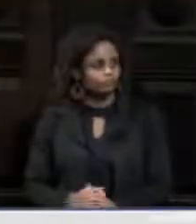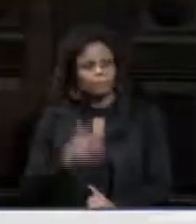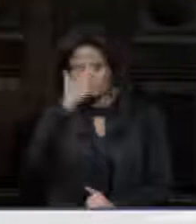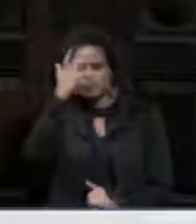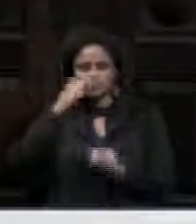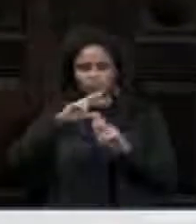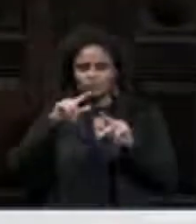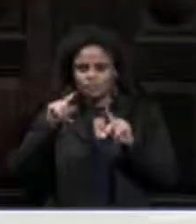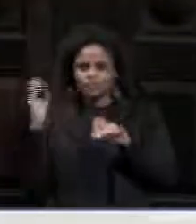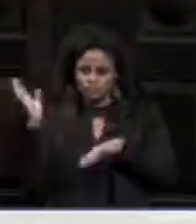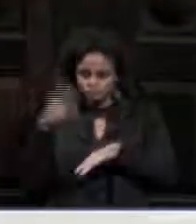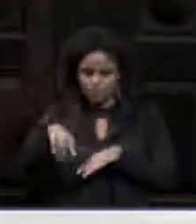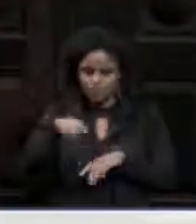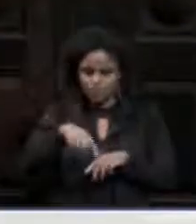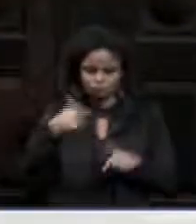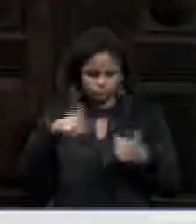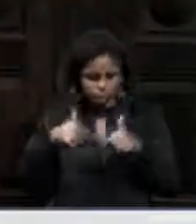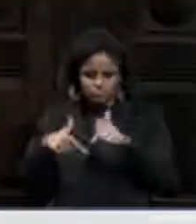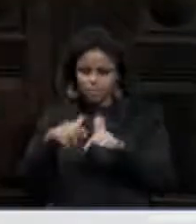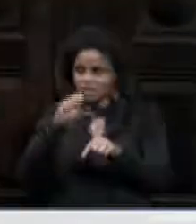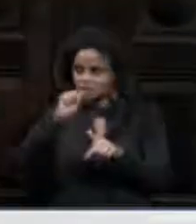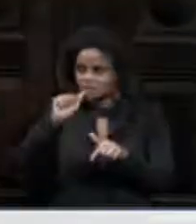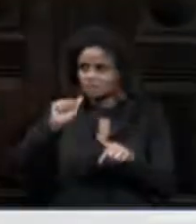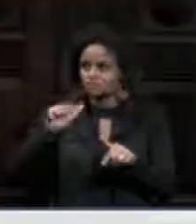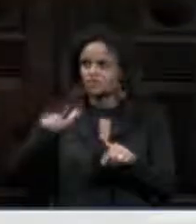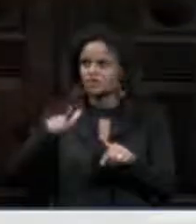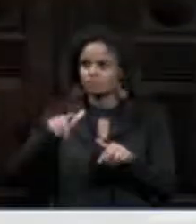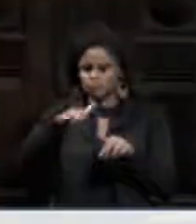safra, na entre-safra,